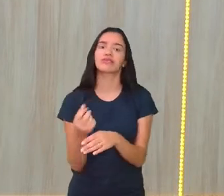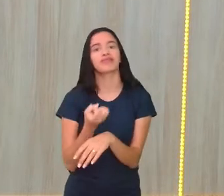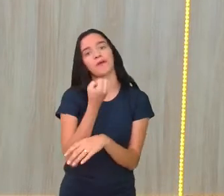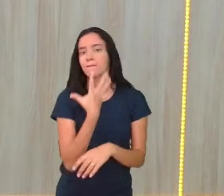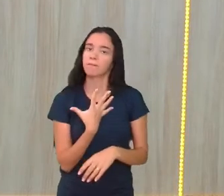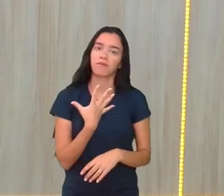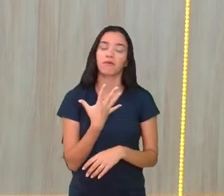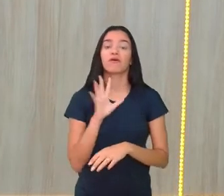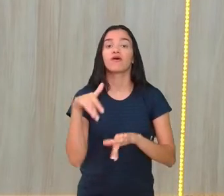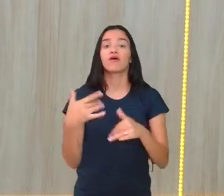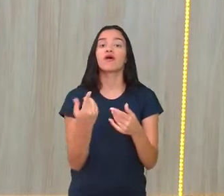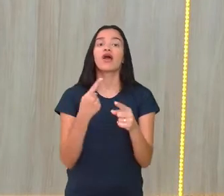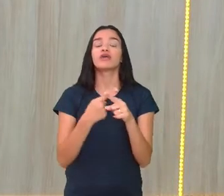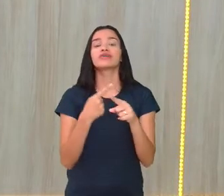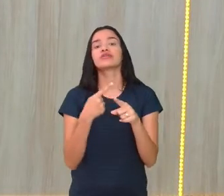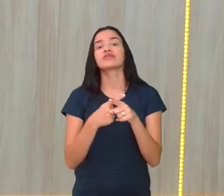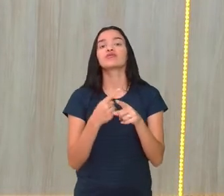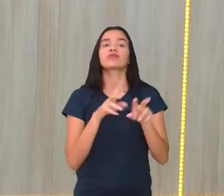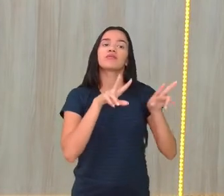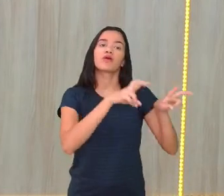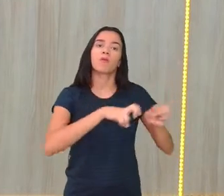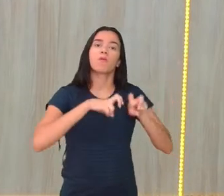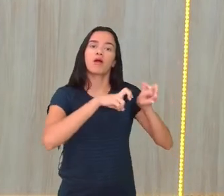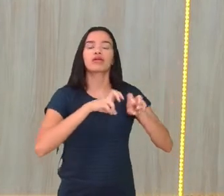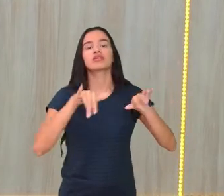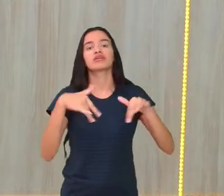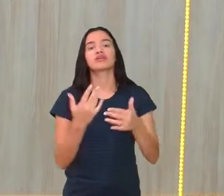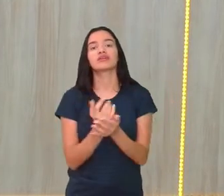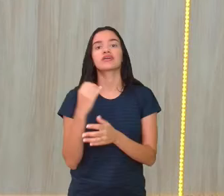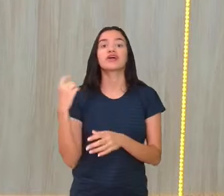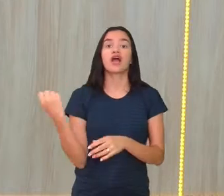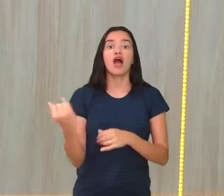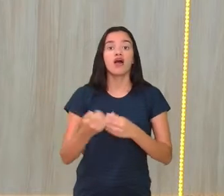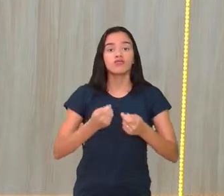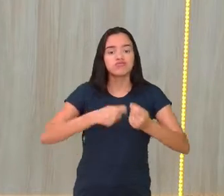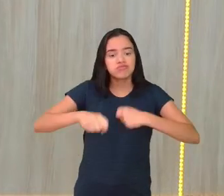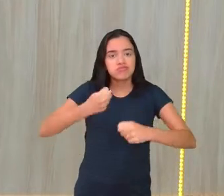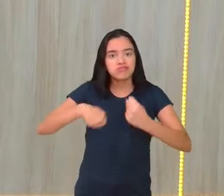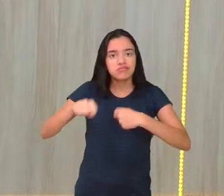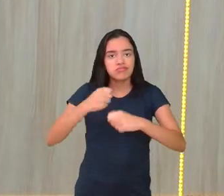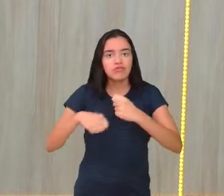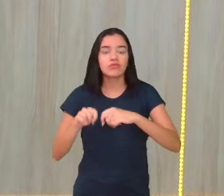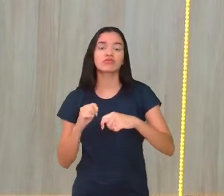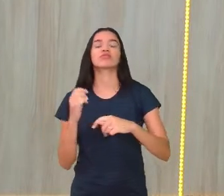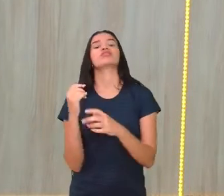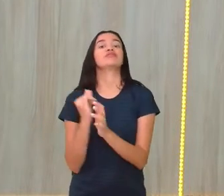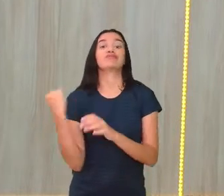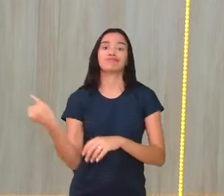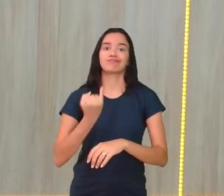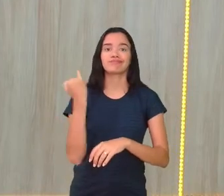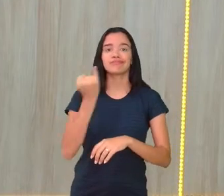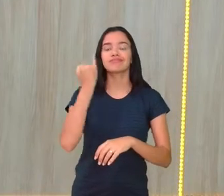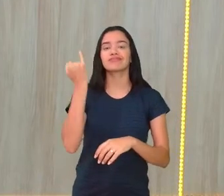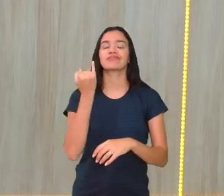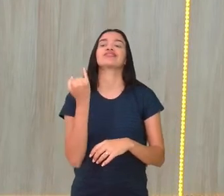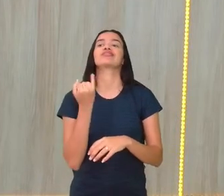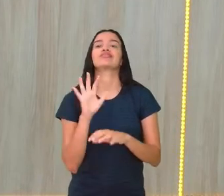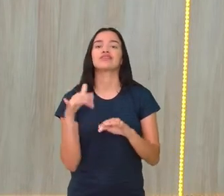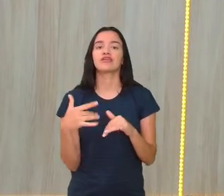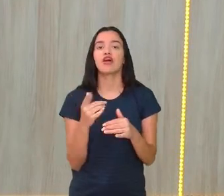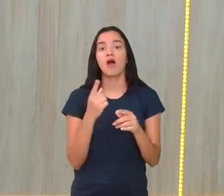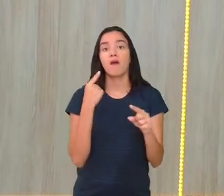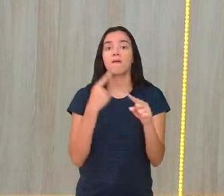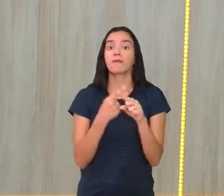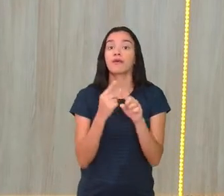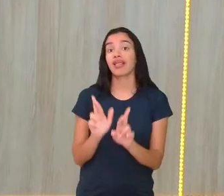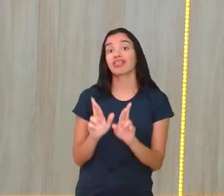trabalho agrícola como principal fonte econômica. Aqui vai ser diferente. Comércio marítimo, né?